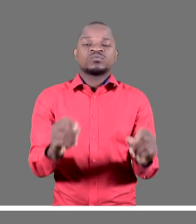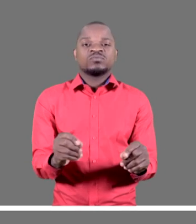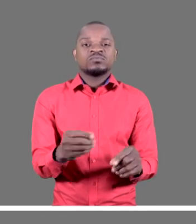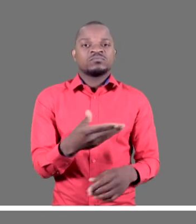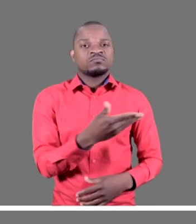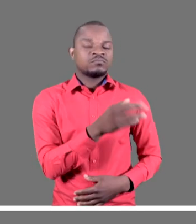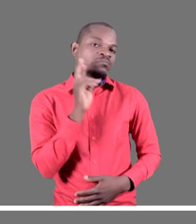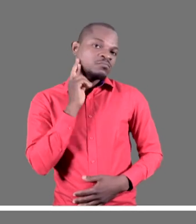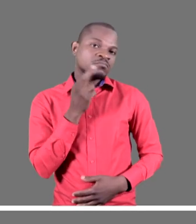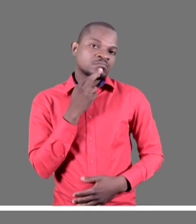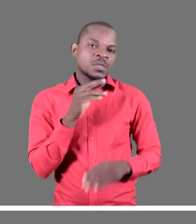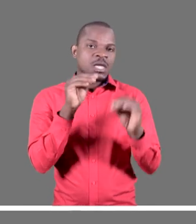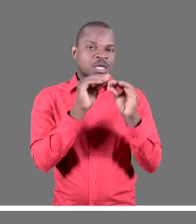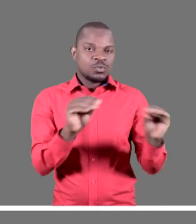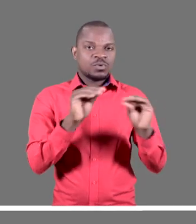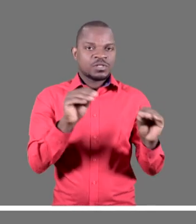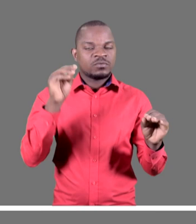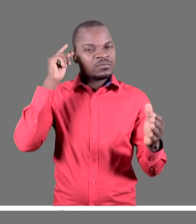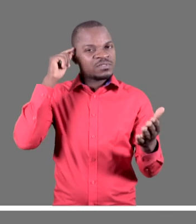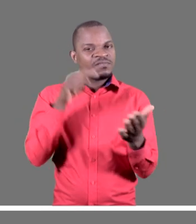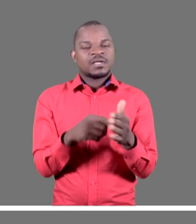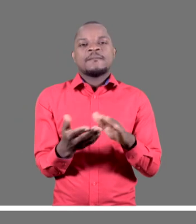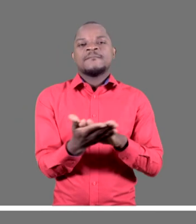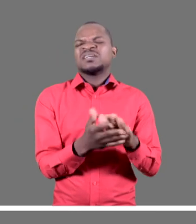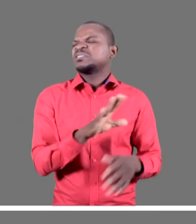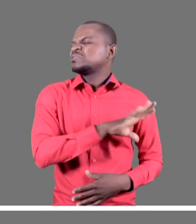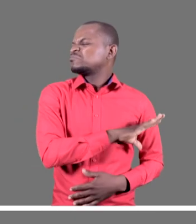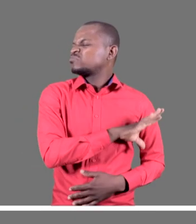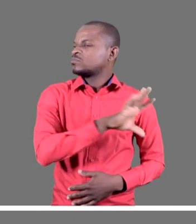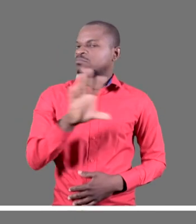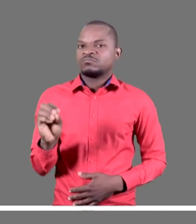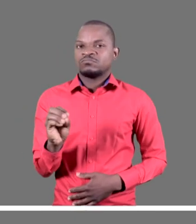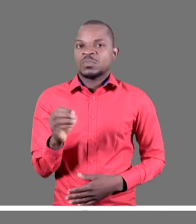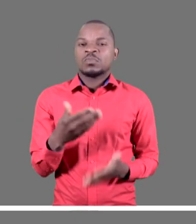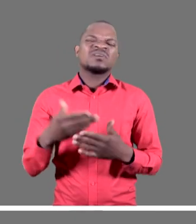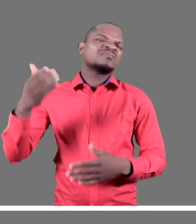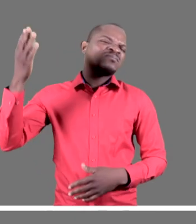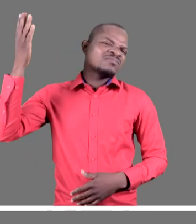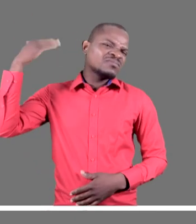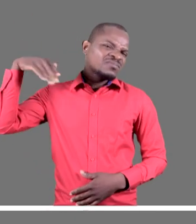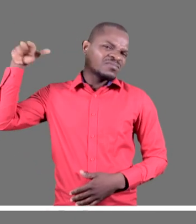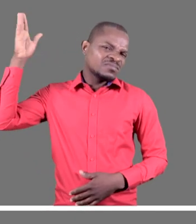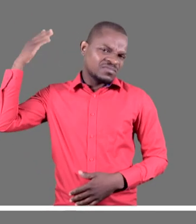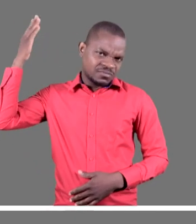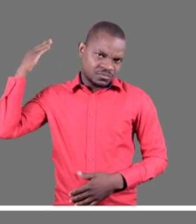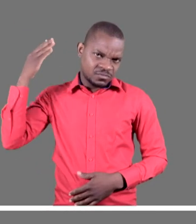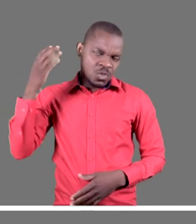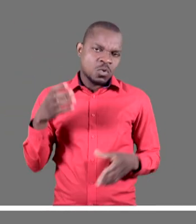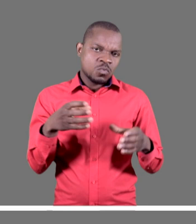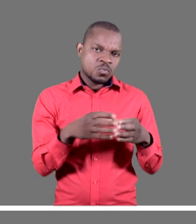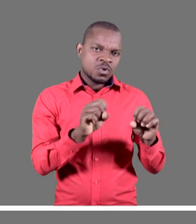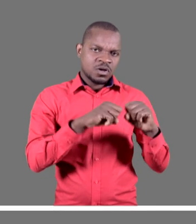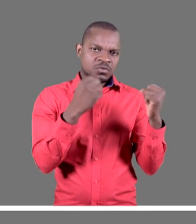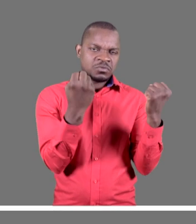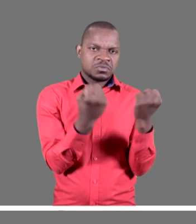A educação realmente é a base de tudo. Há tempos, há tempos atrás, como a dona Farida e o